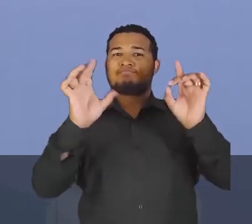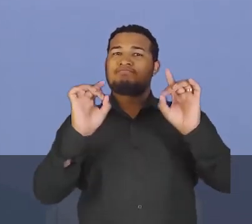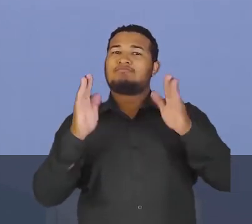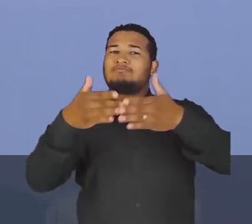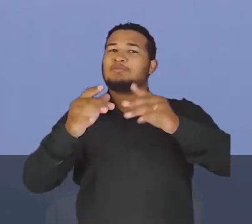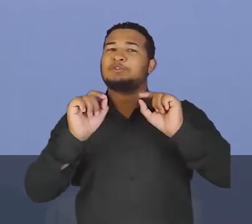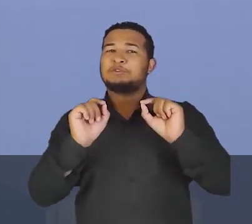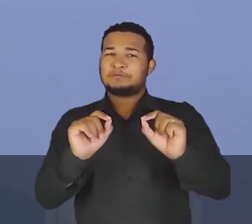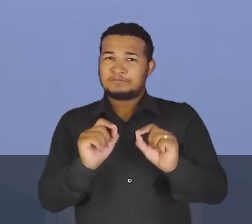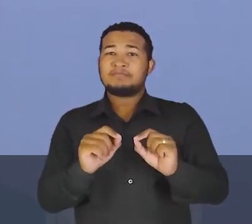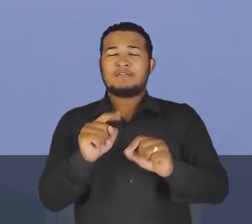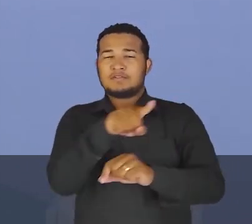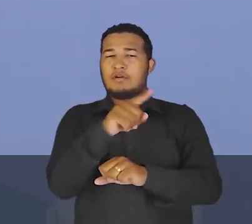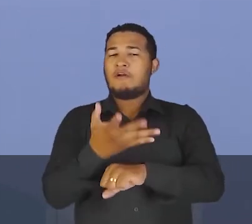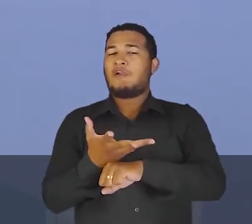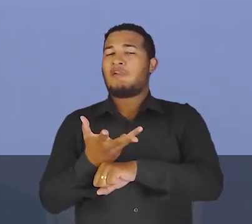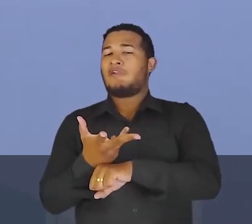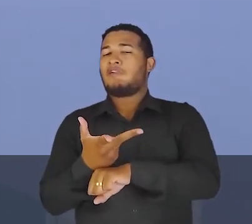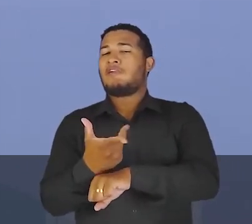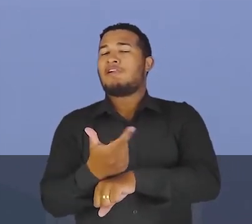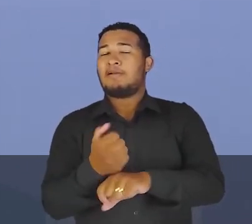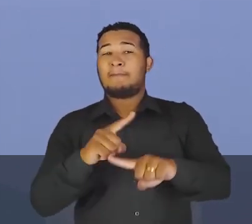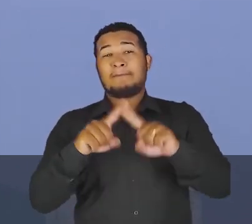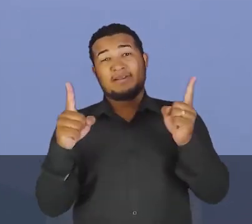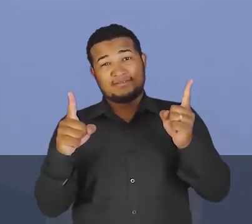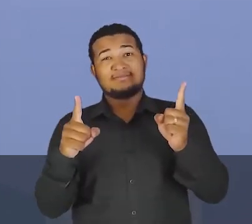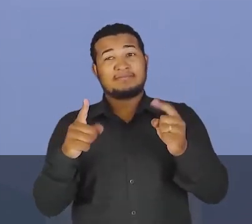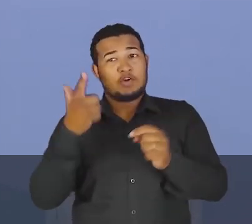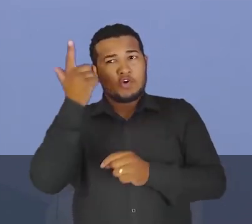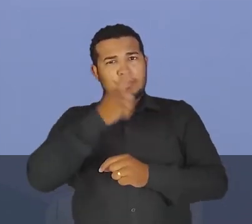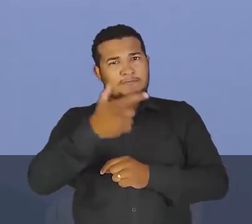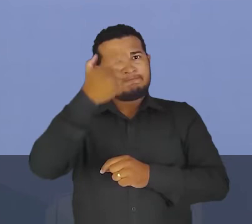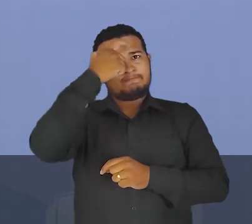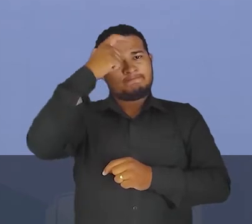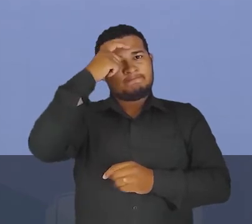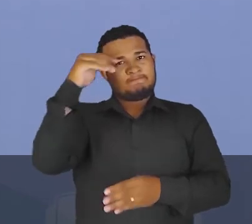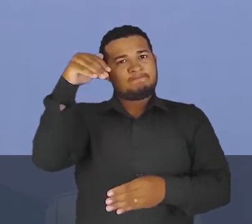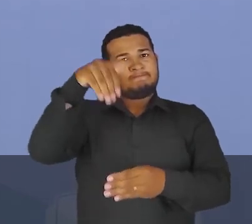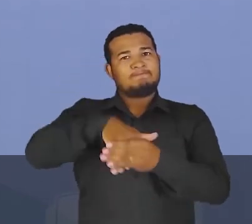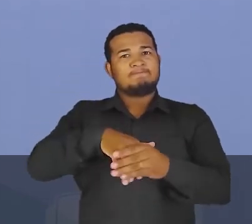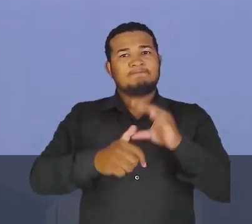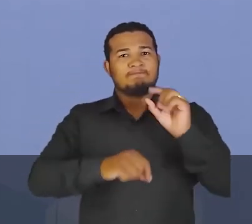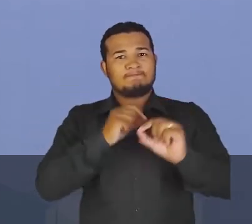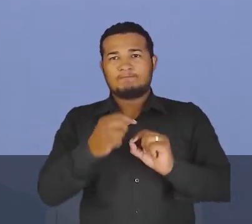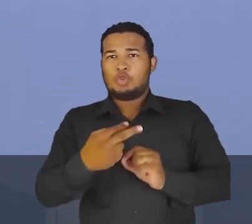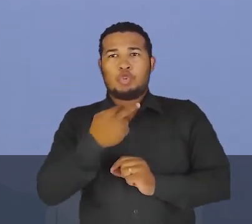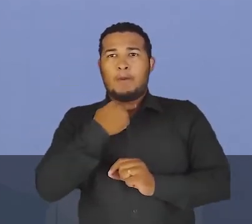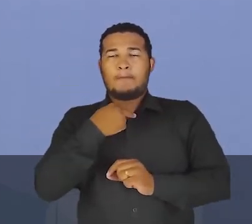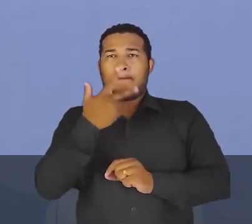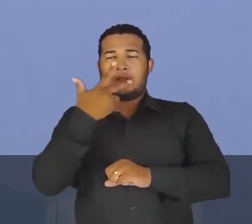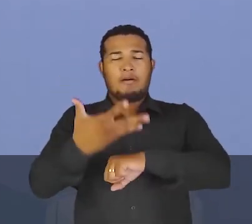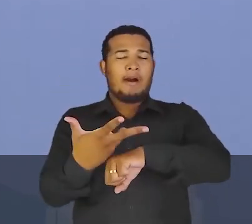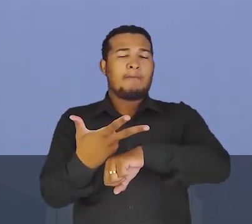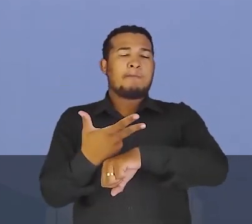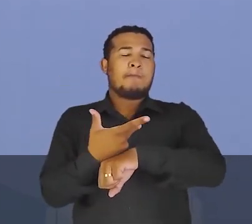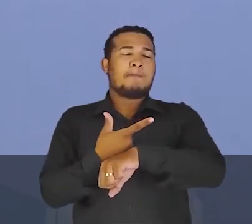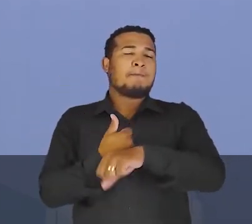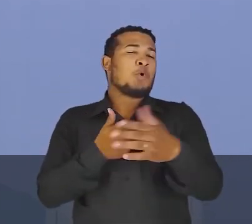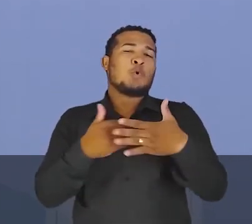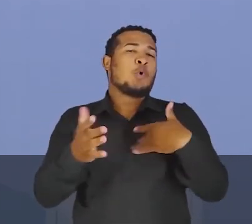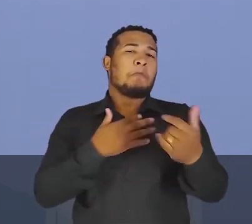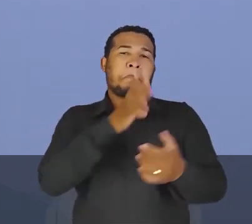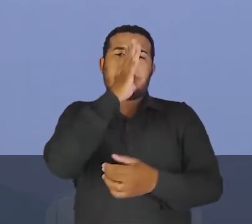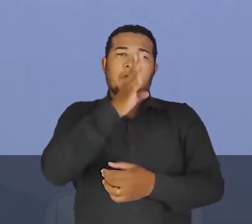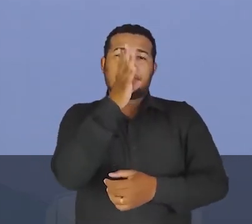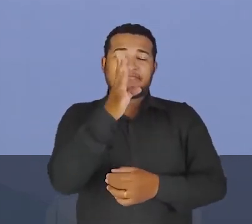para convencer você. Só que para isso, para a gente votar com consciência, a gente não pode ser convencido por qualquer coisa. Nosso